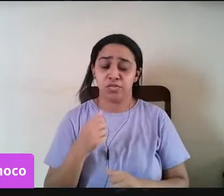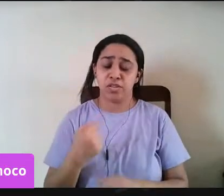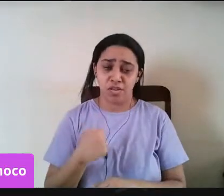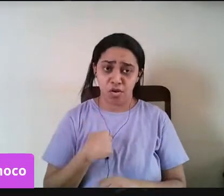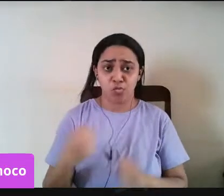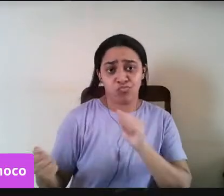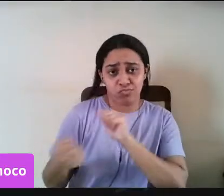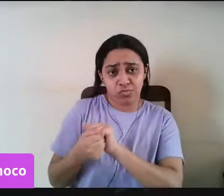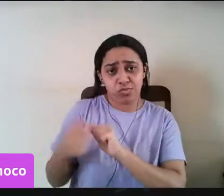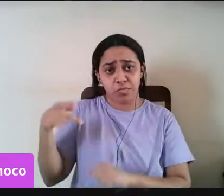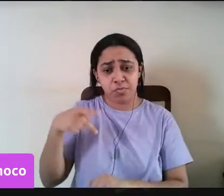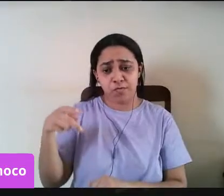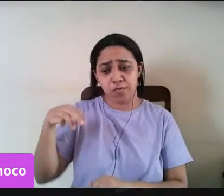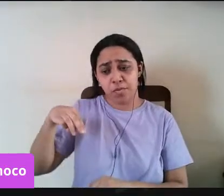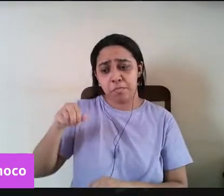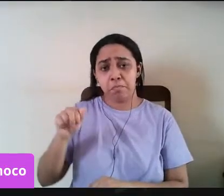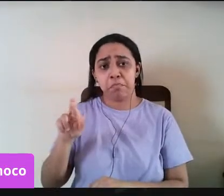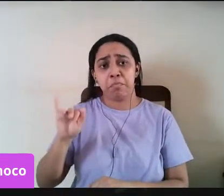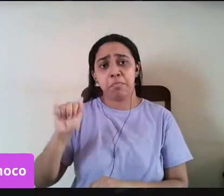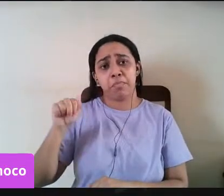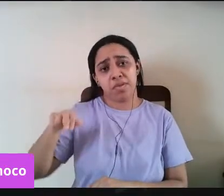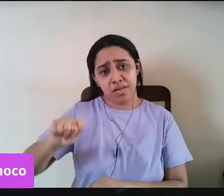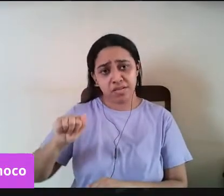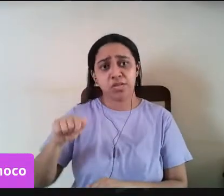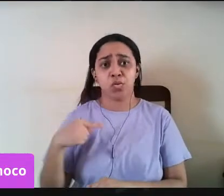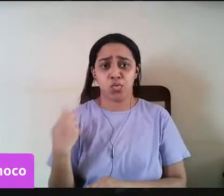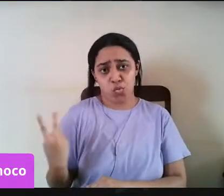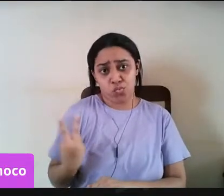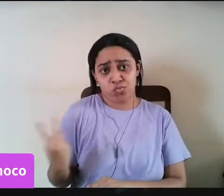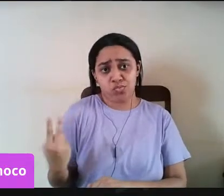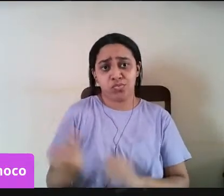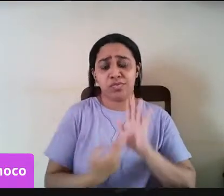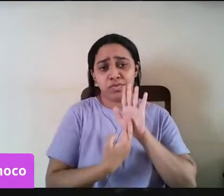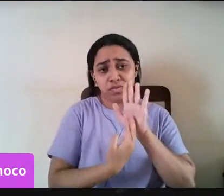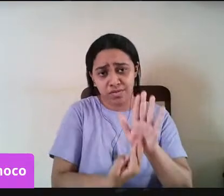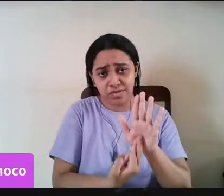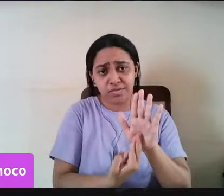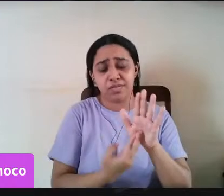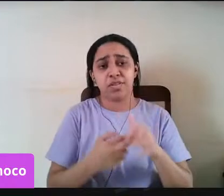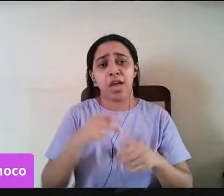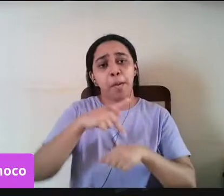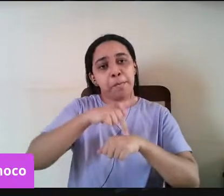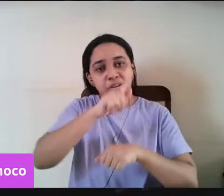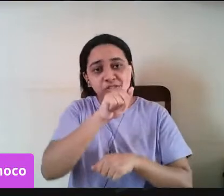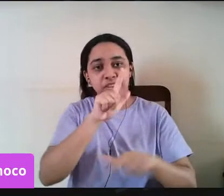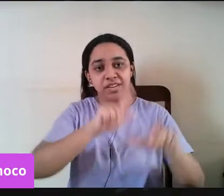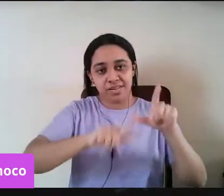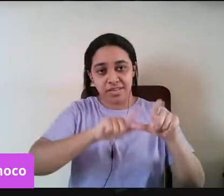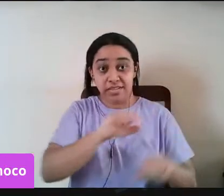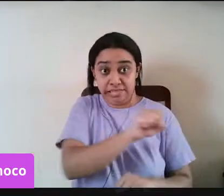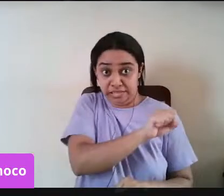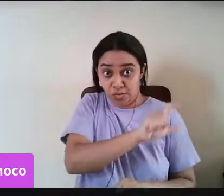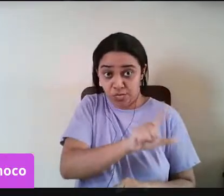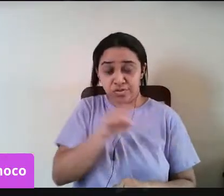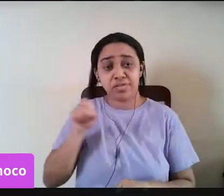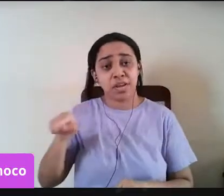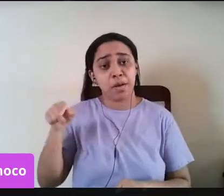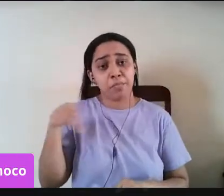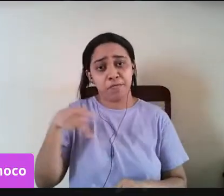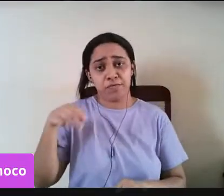com a professora Mariana, eu estou representando o PG Letras de São Luís, e a professora